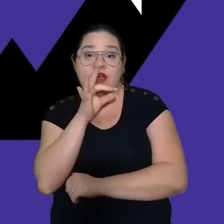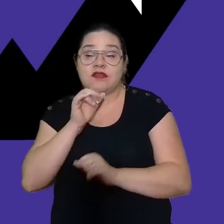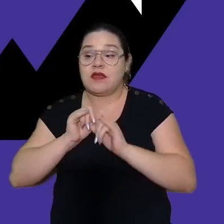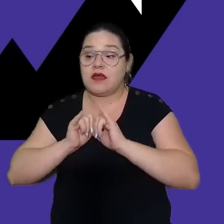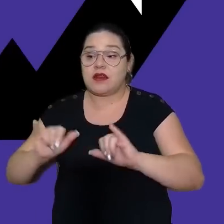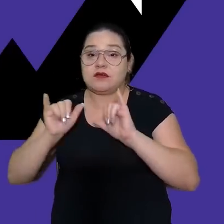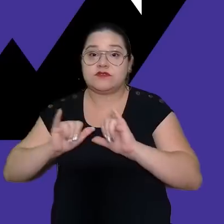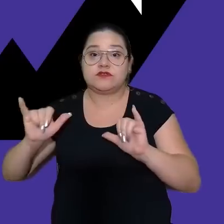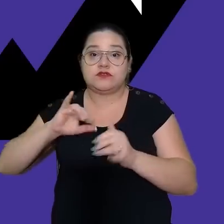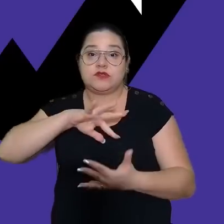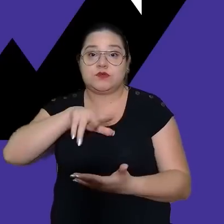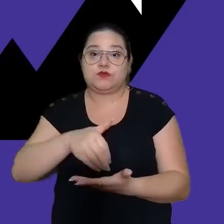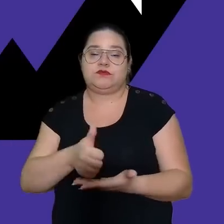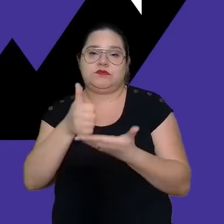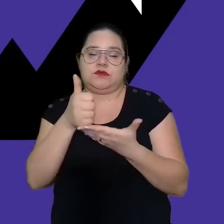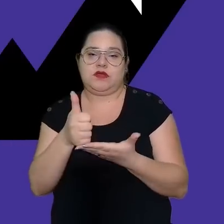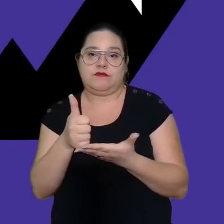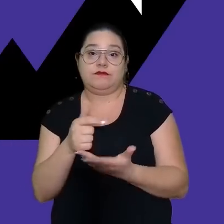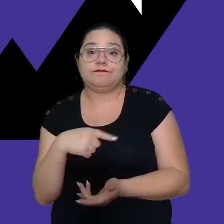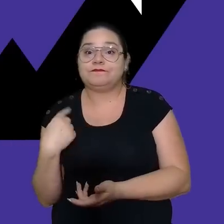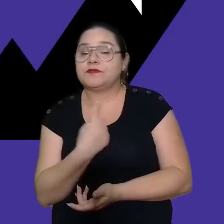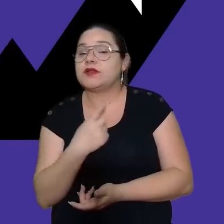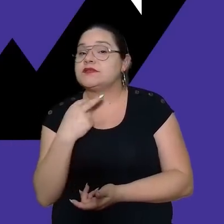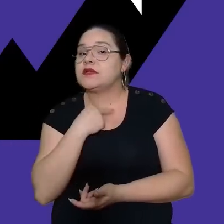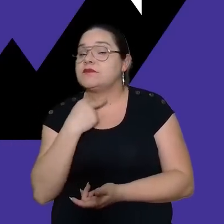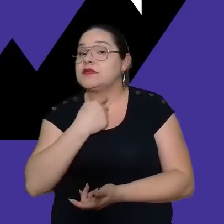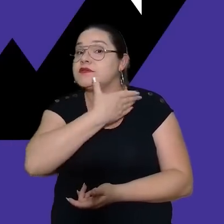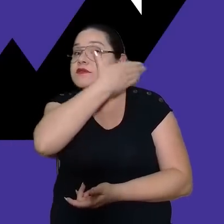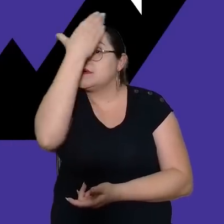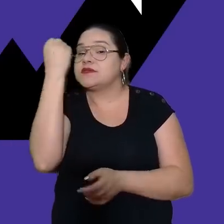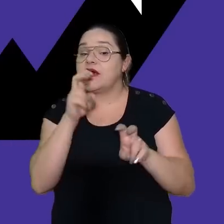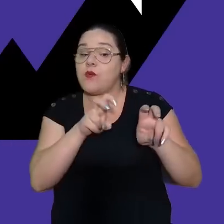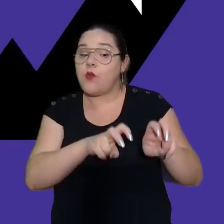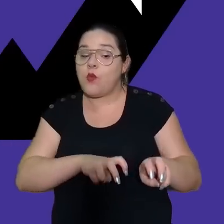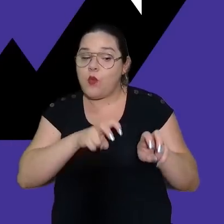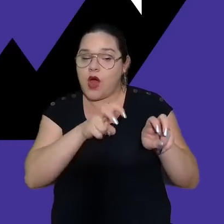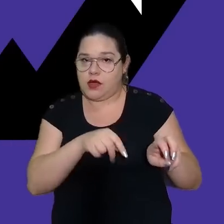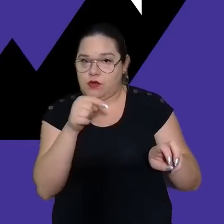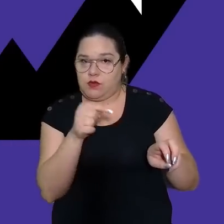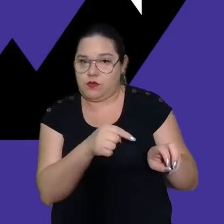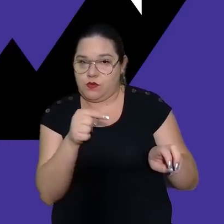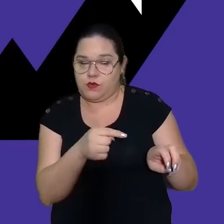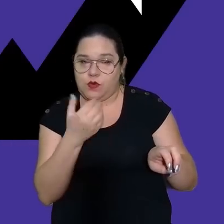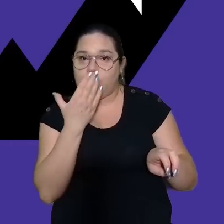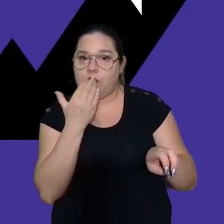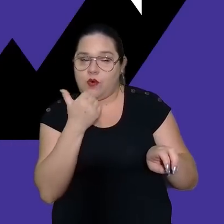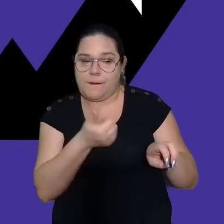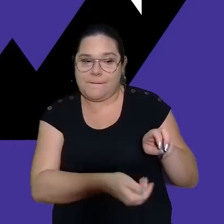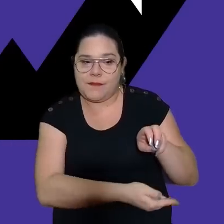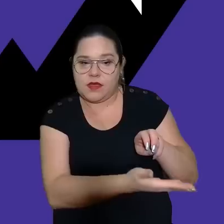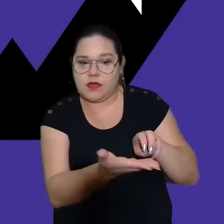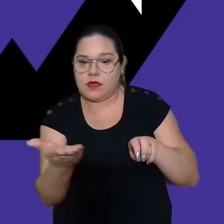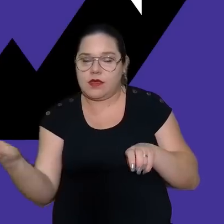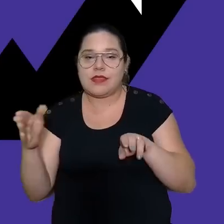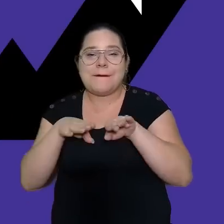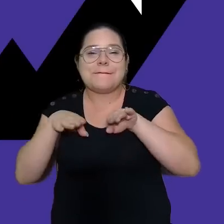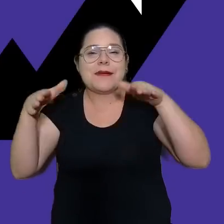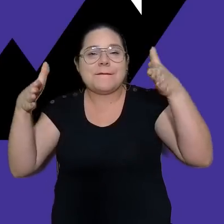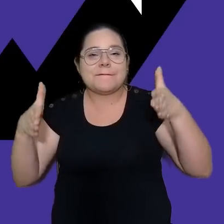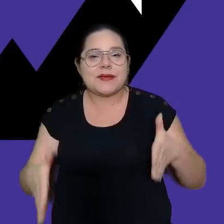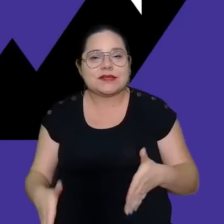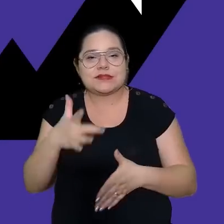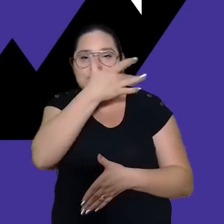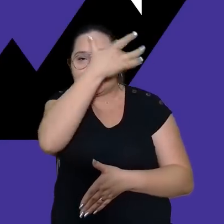dá para a gente esquecer que o agro, além de levar alimento para a mesa de cada habitante do Brasil,